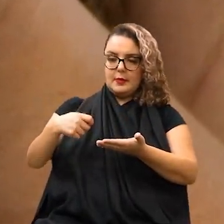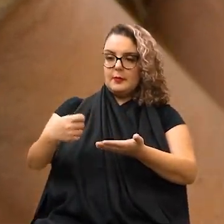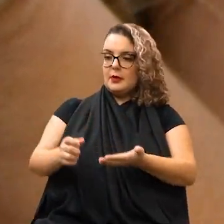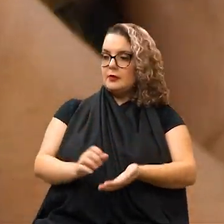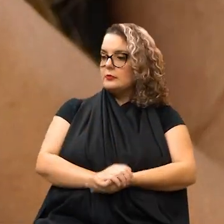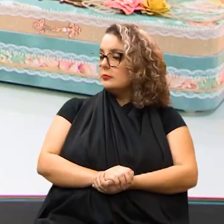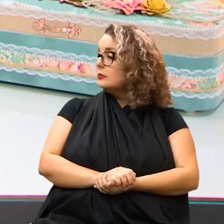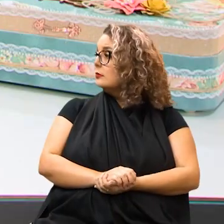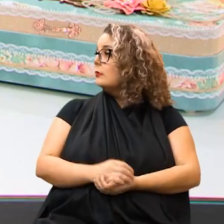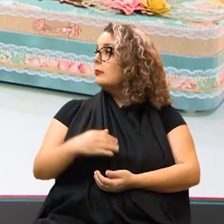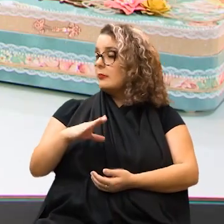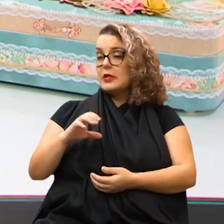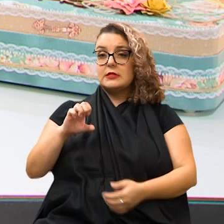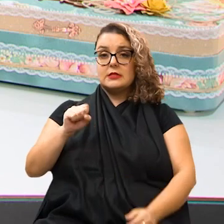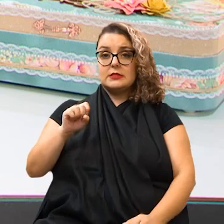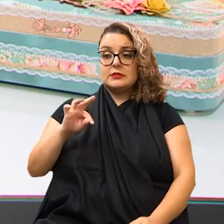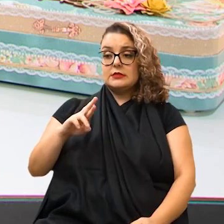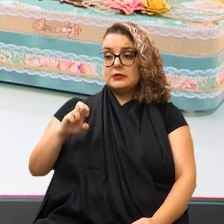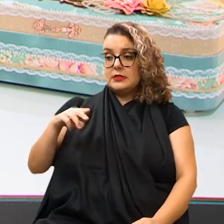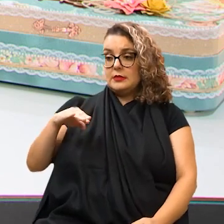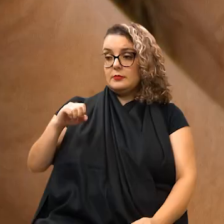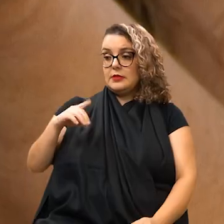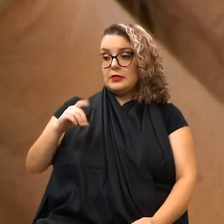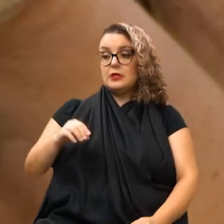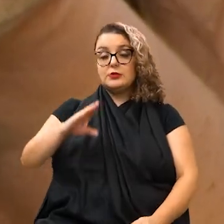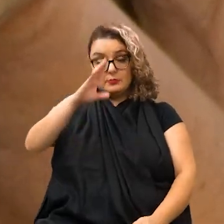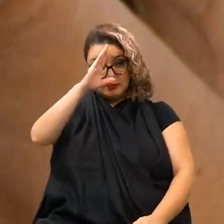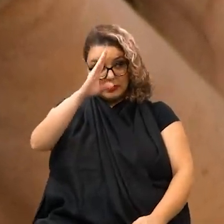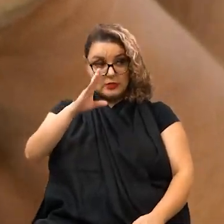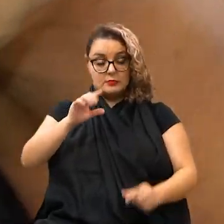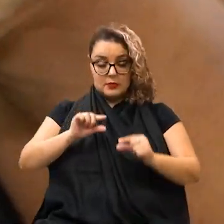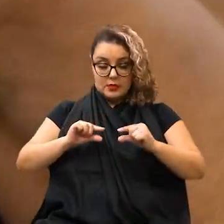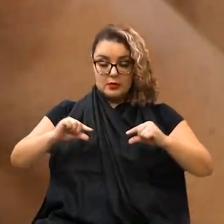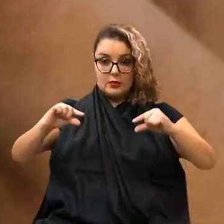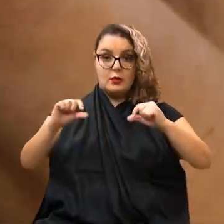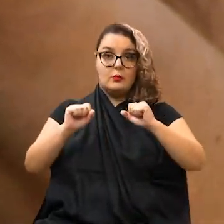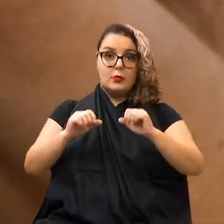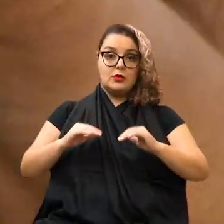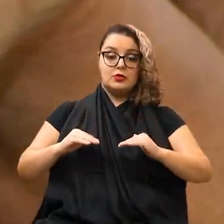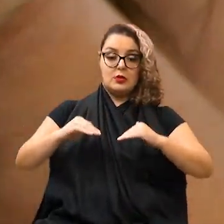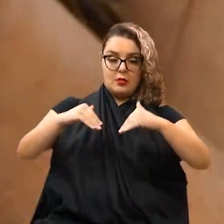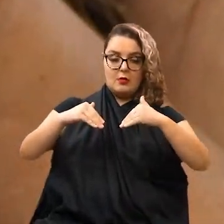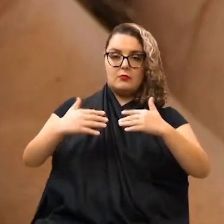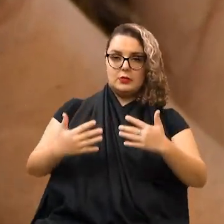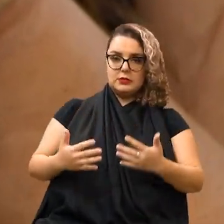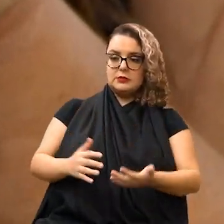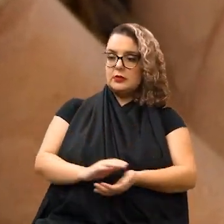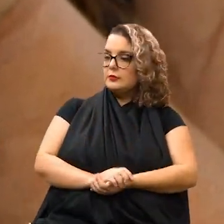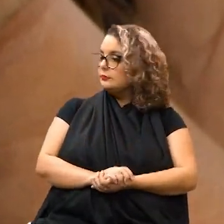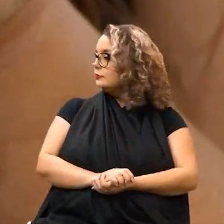lado. Mais nas extremidades. Isso, principalmente nas extremidades, onde pode levantar, né?